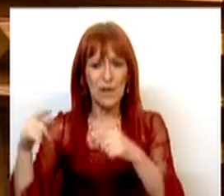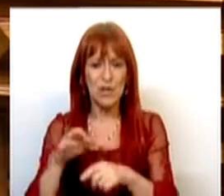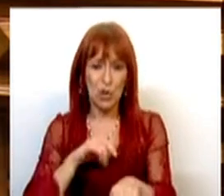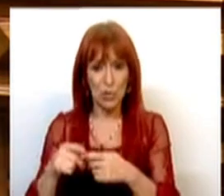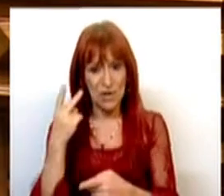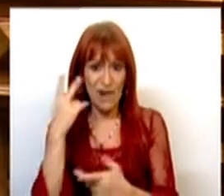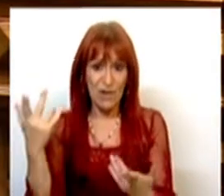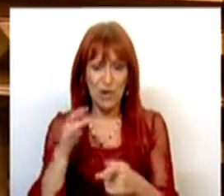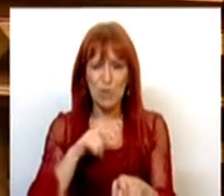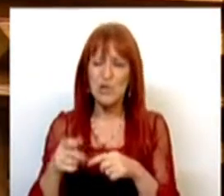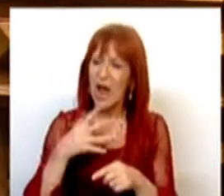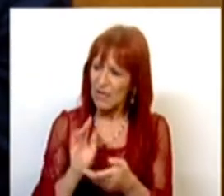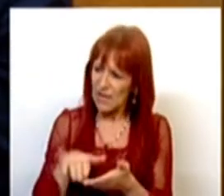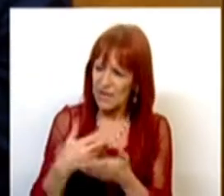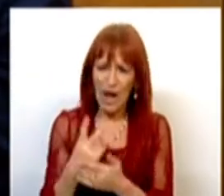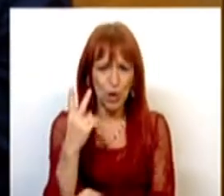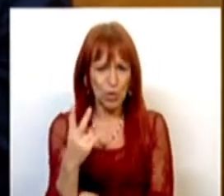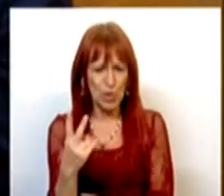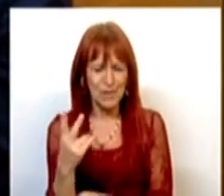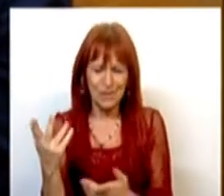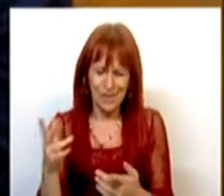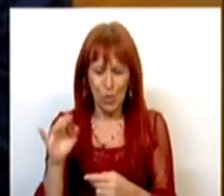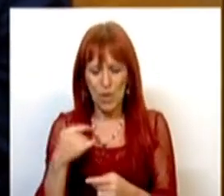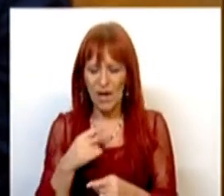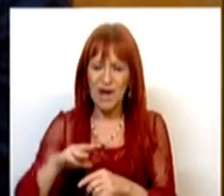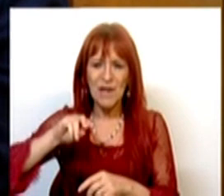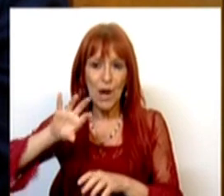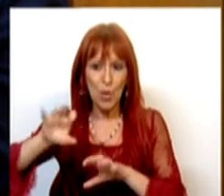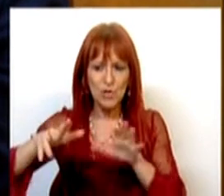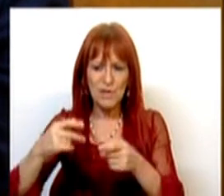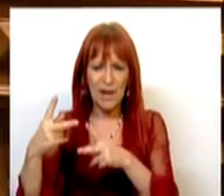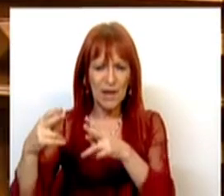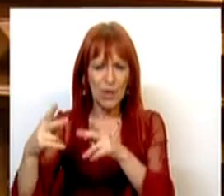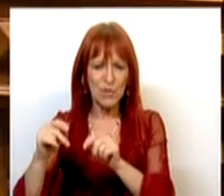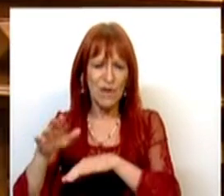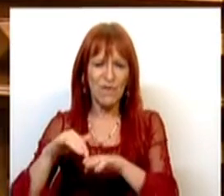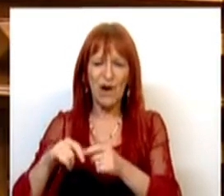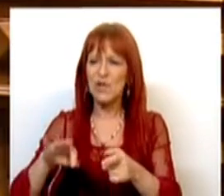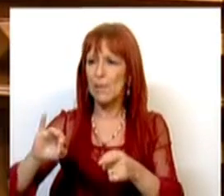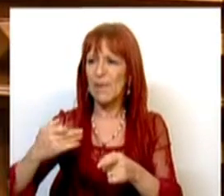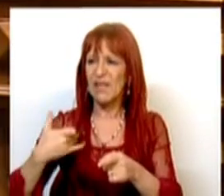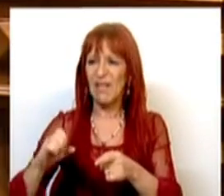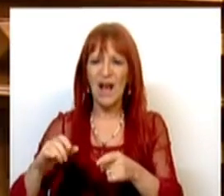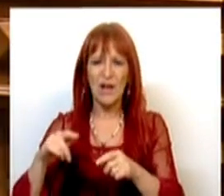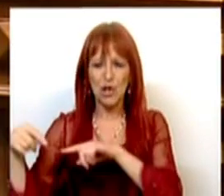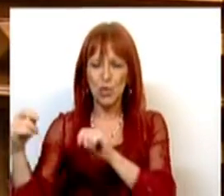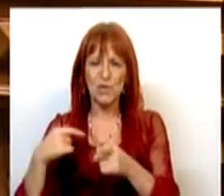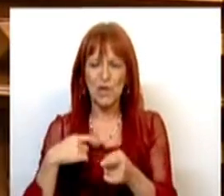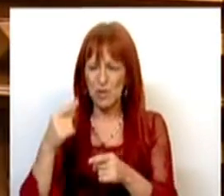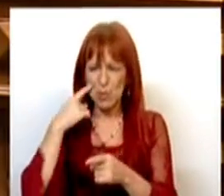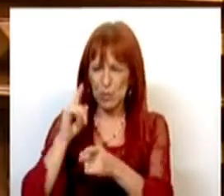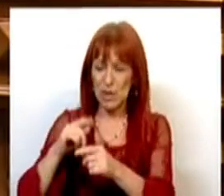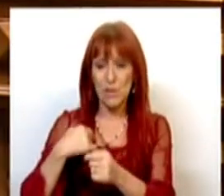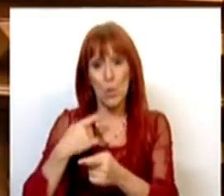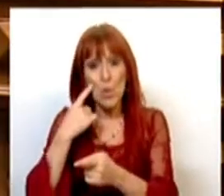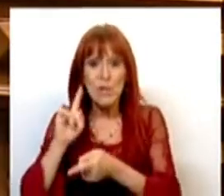está a ver. Sr. Deputado, queria que nós instalássemos dois. Portanto, quando querem regionalizar e pedir casa e fazer pedaços destas discussões, pelo menos conheçam aquilo